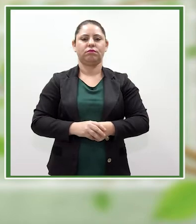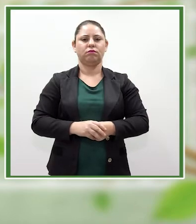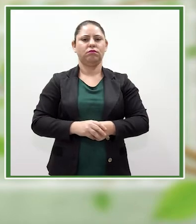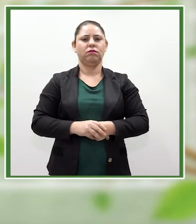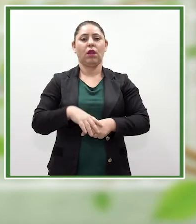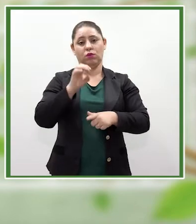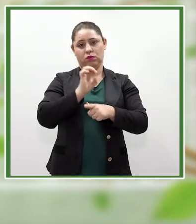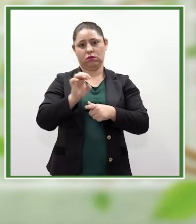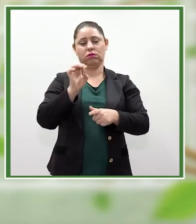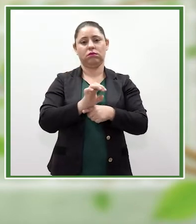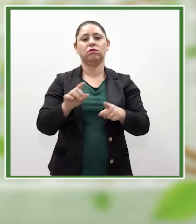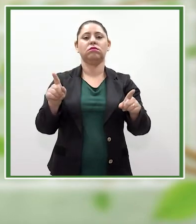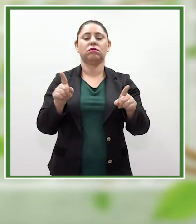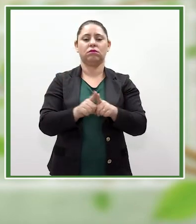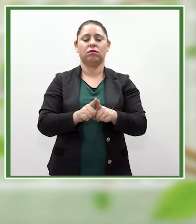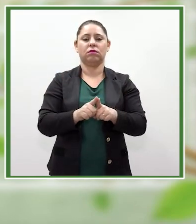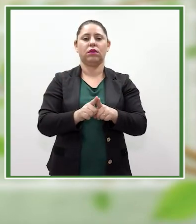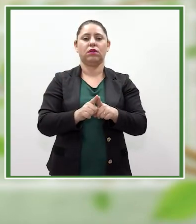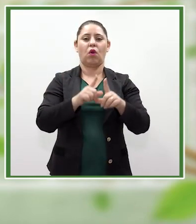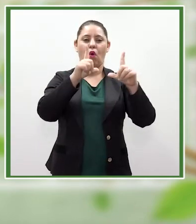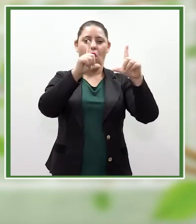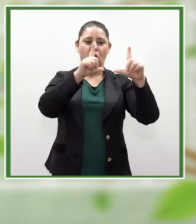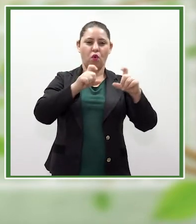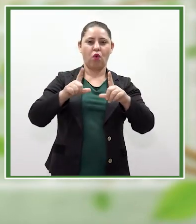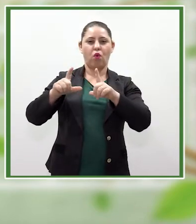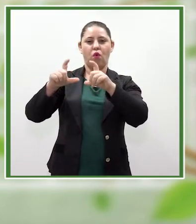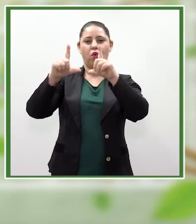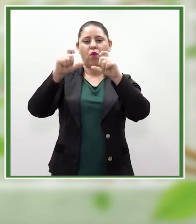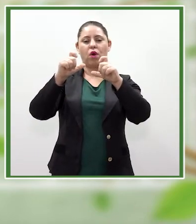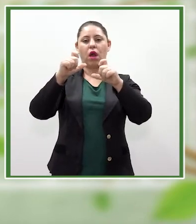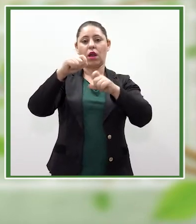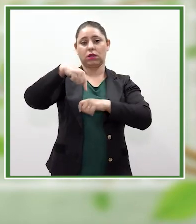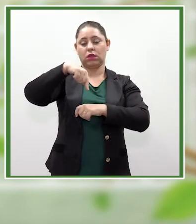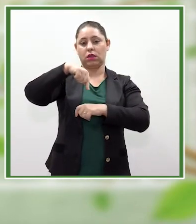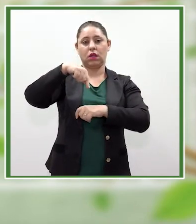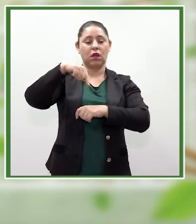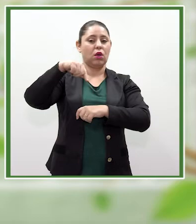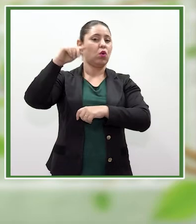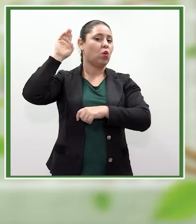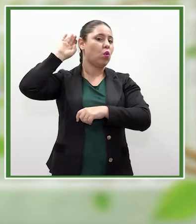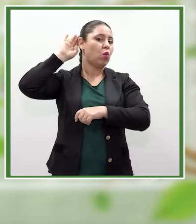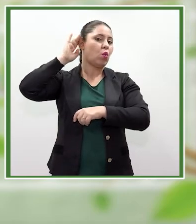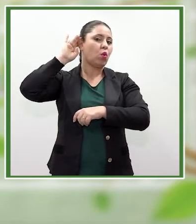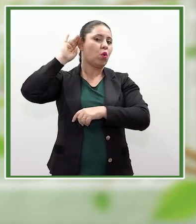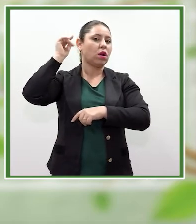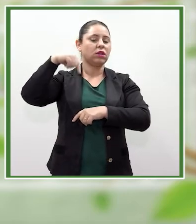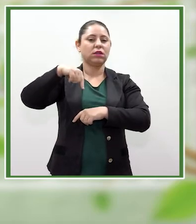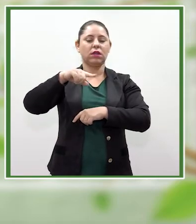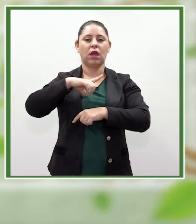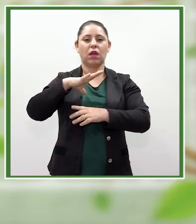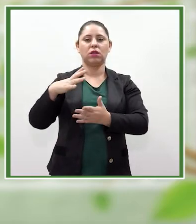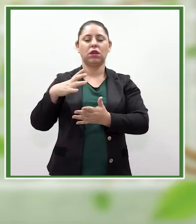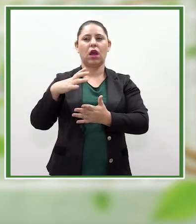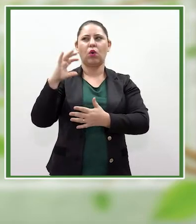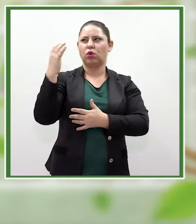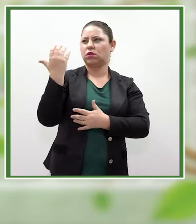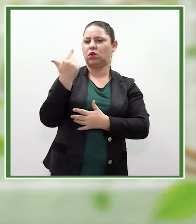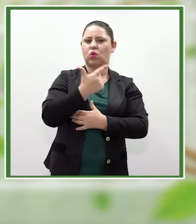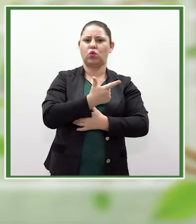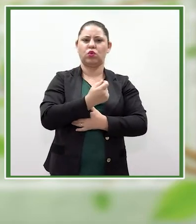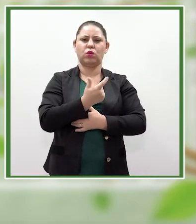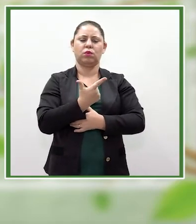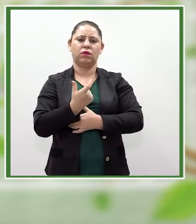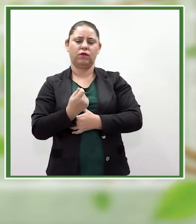aqui do Mato Grosso, né? E aqui isso ocorreu em 2020, né? Agora há pouco, né?